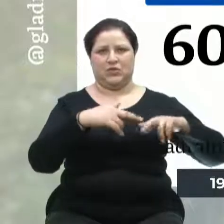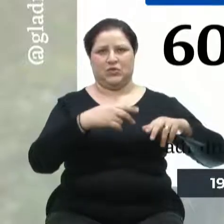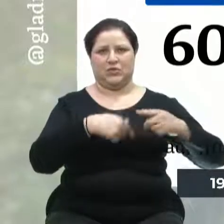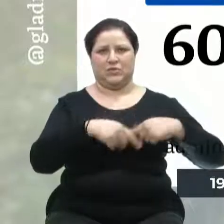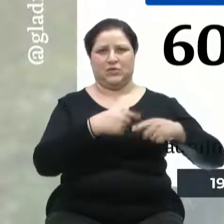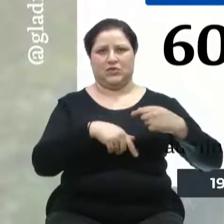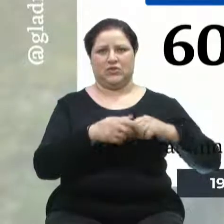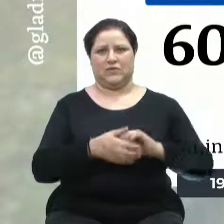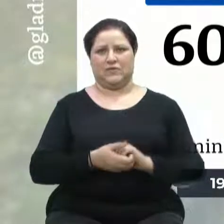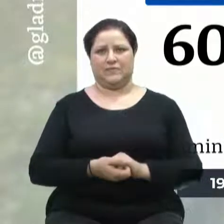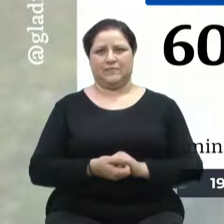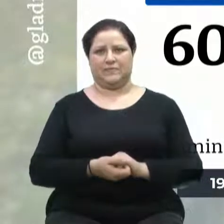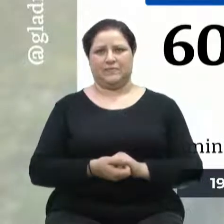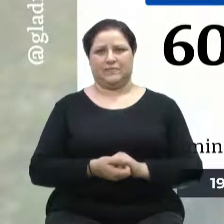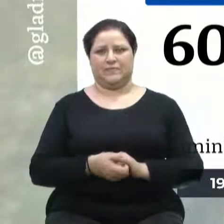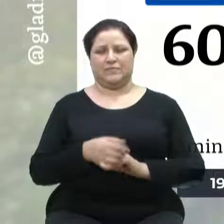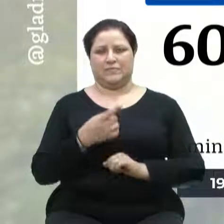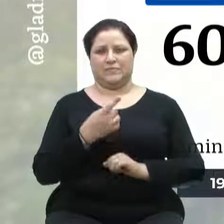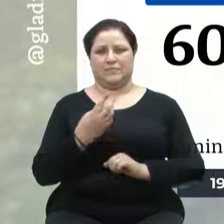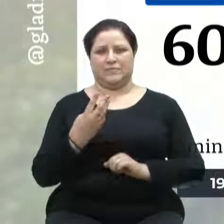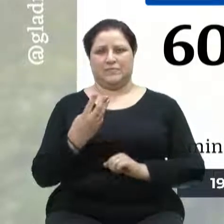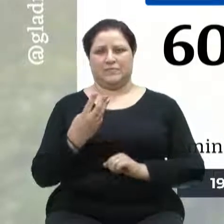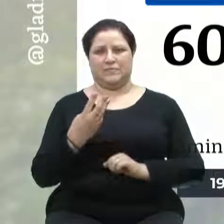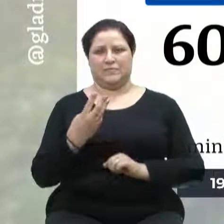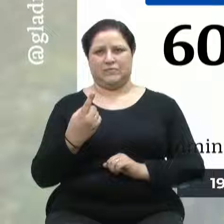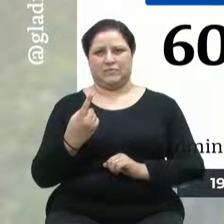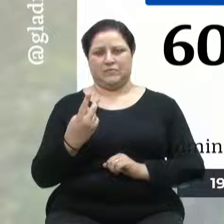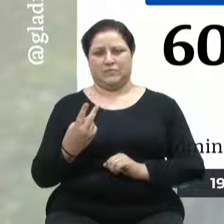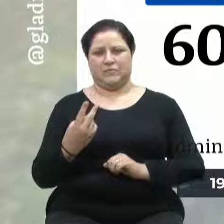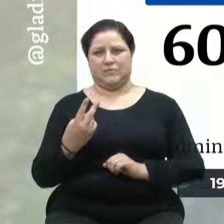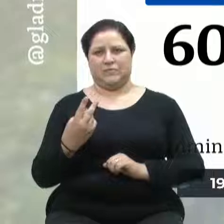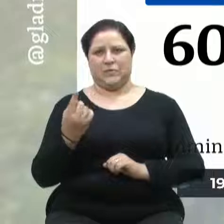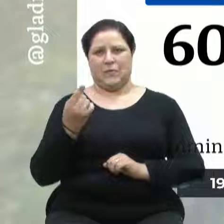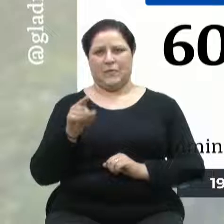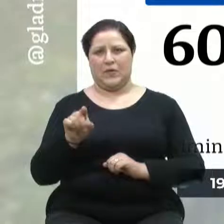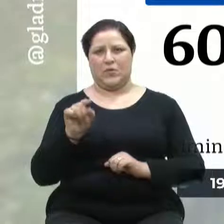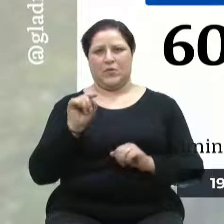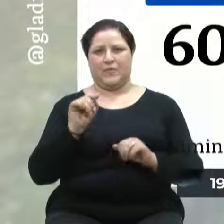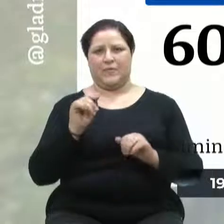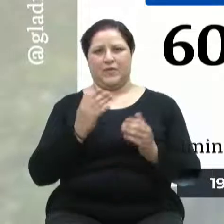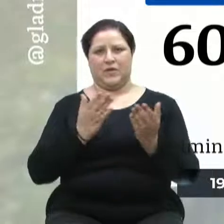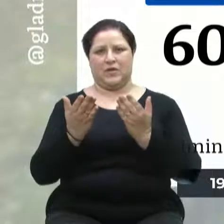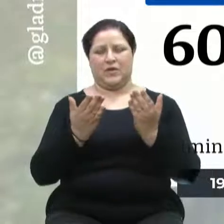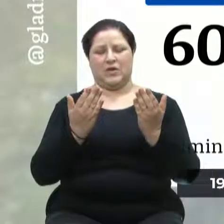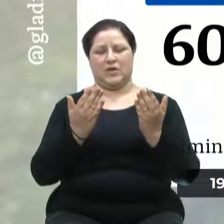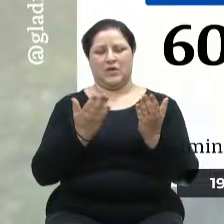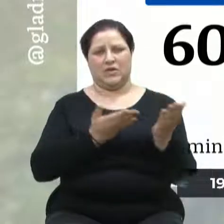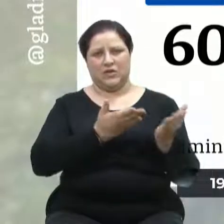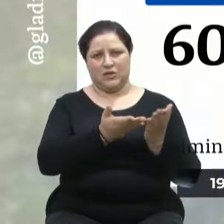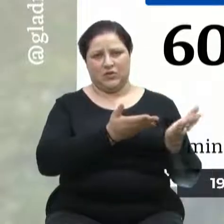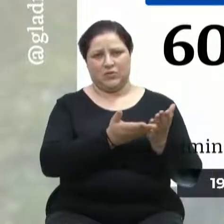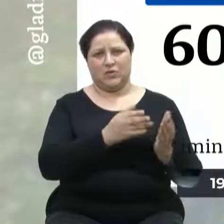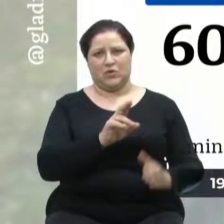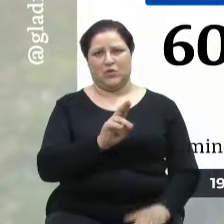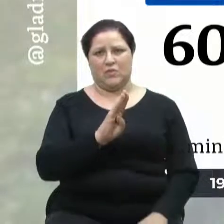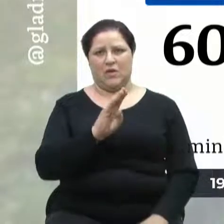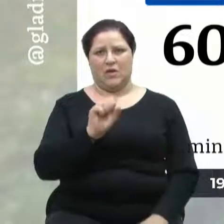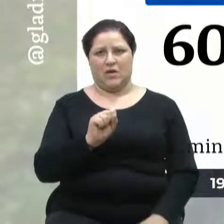Nós temos 132 mil atendimentos na UBS ao